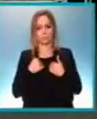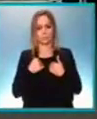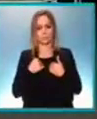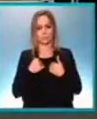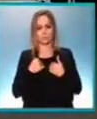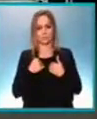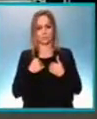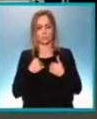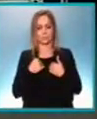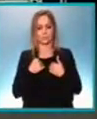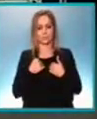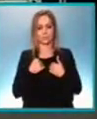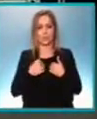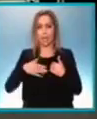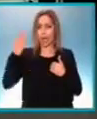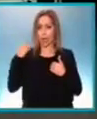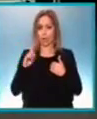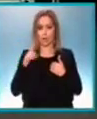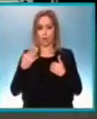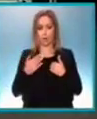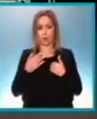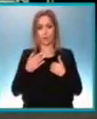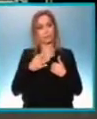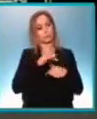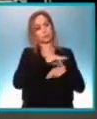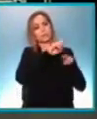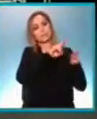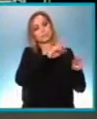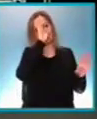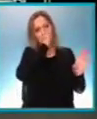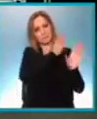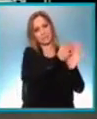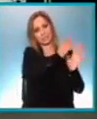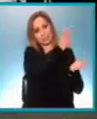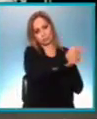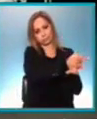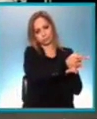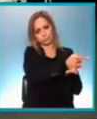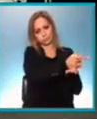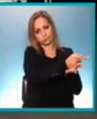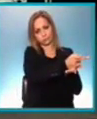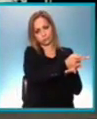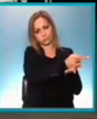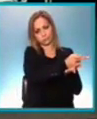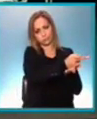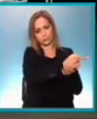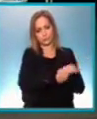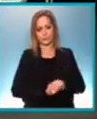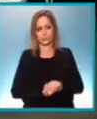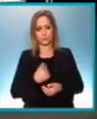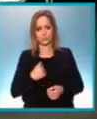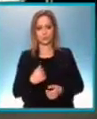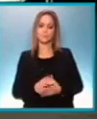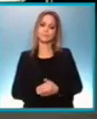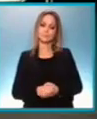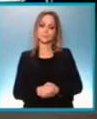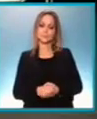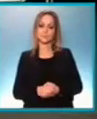não é, está internada na ala de psiquiatria. Aleluia! Milagre! Repito, milagre em direto do